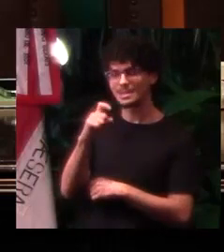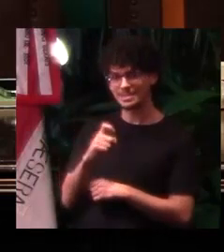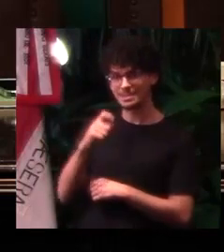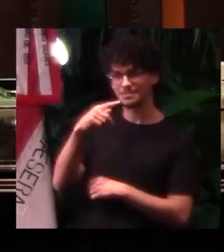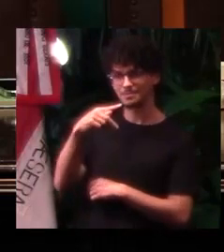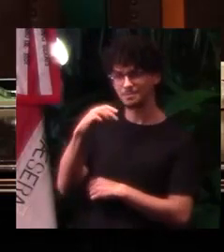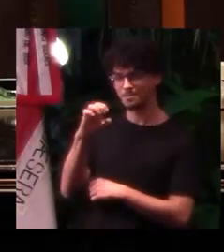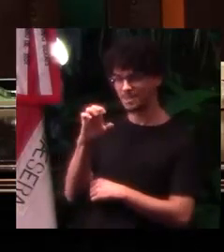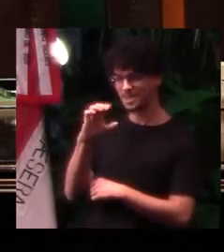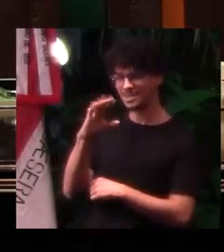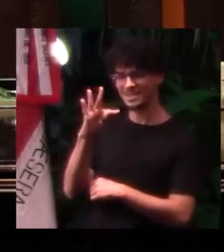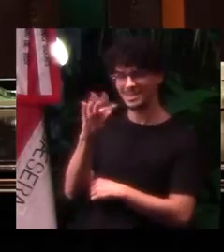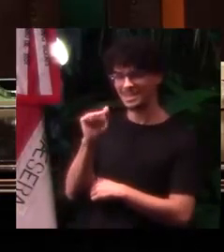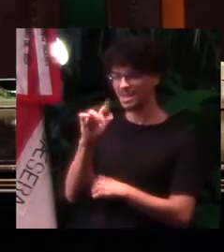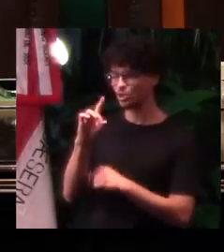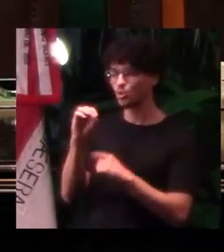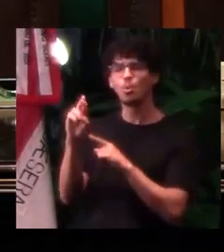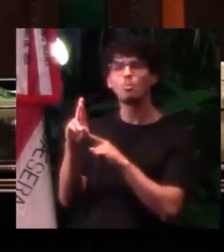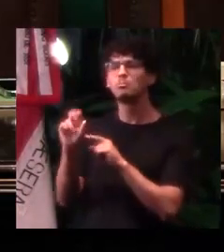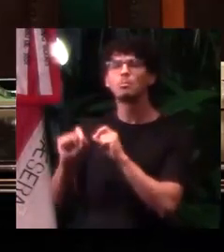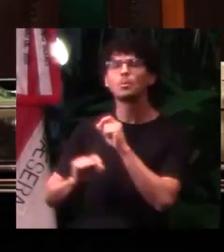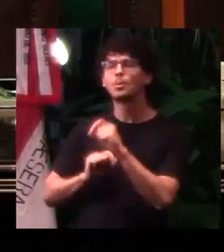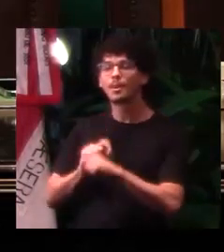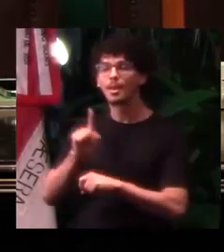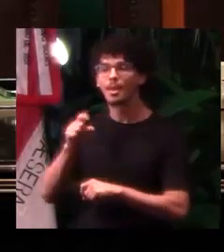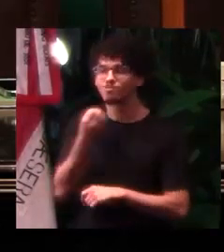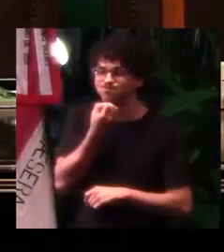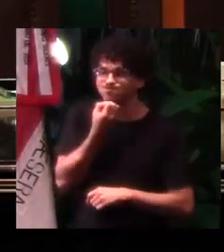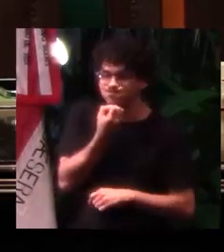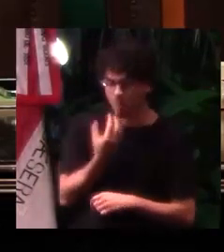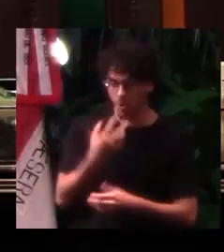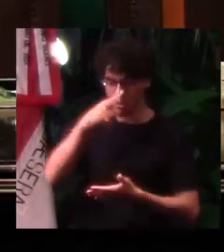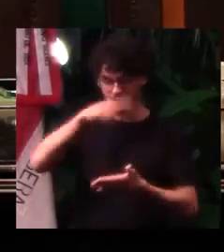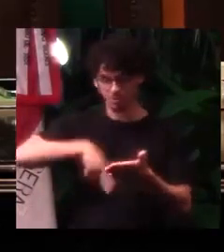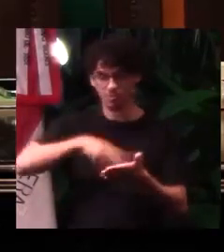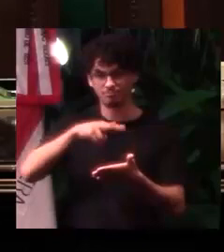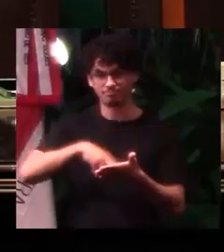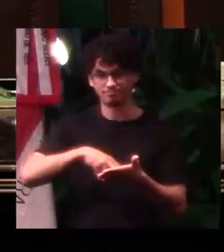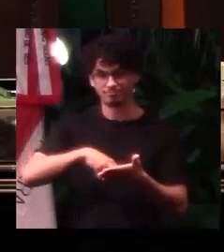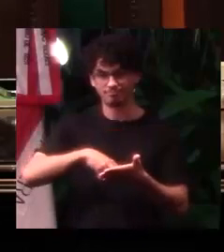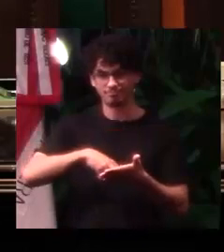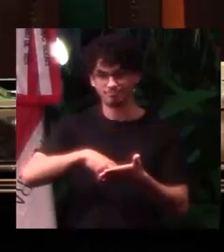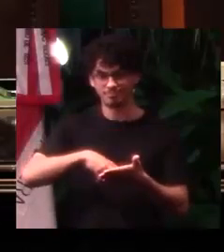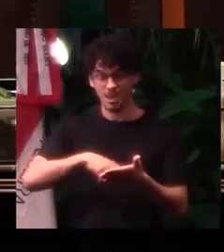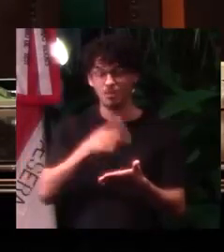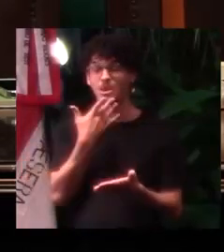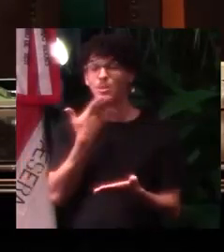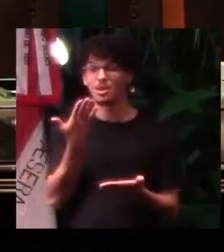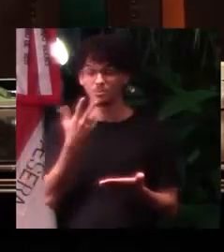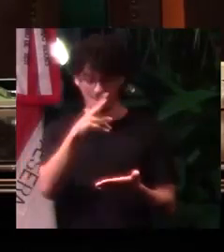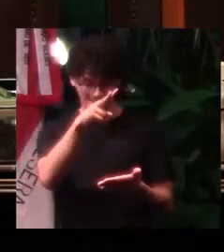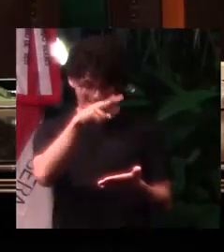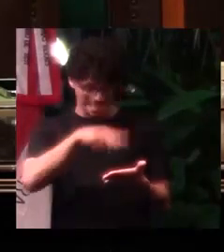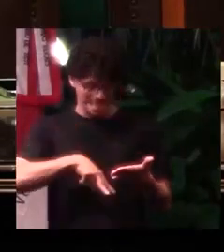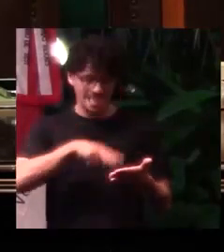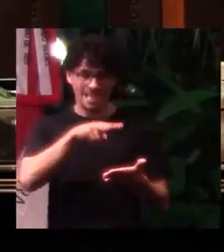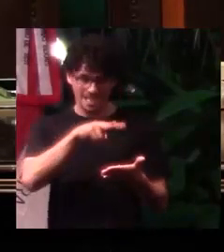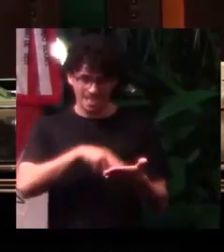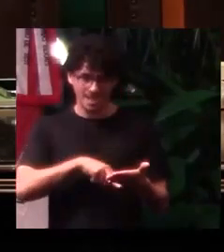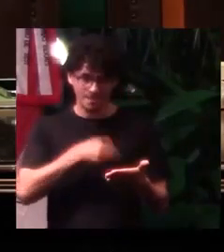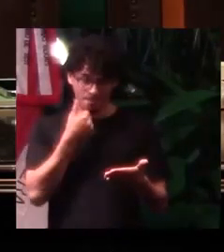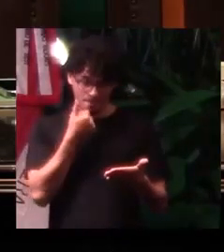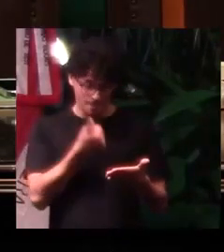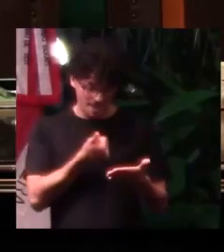É aquele bom leitor. Porque o bom leitor, ele ao ler,